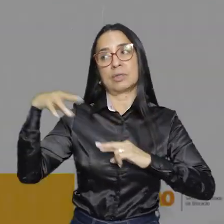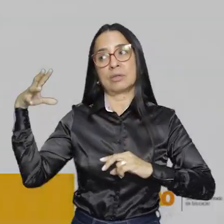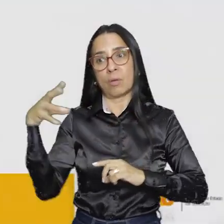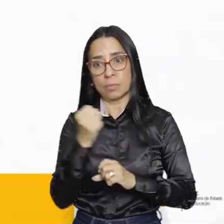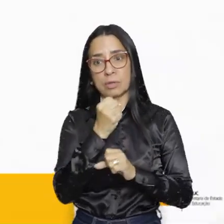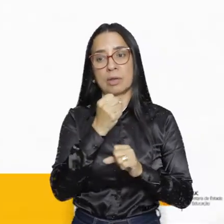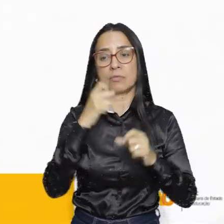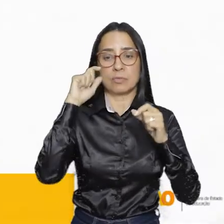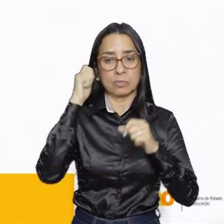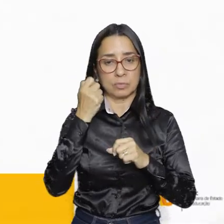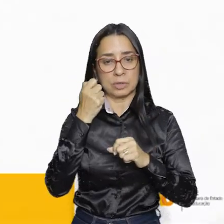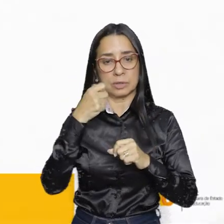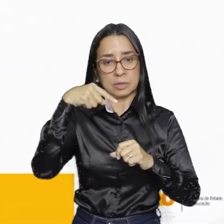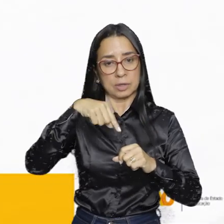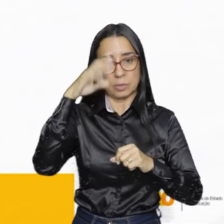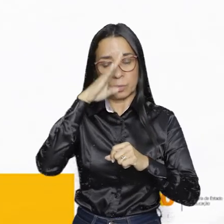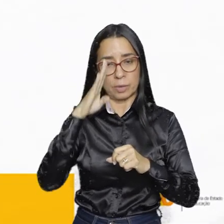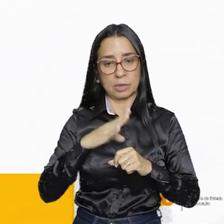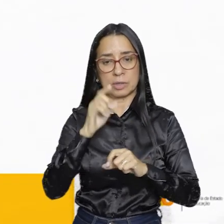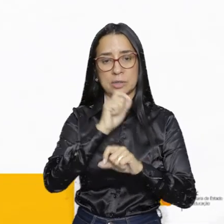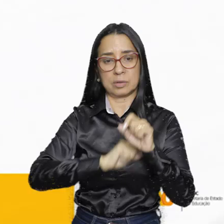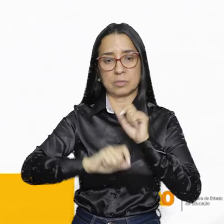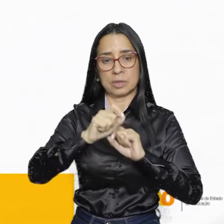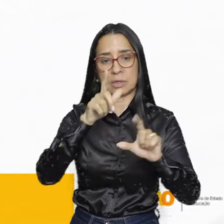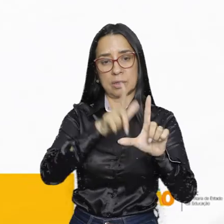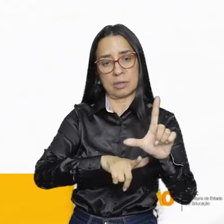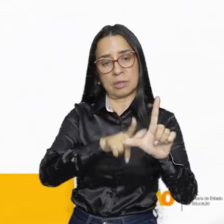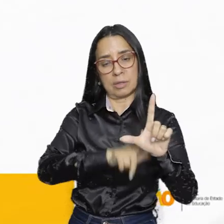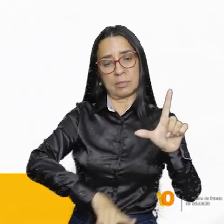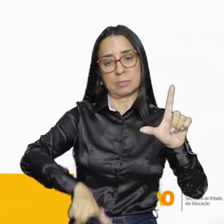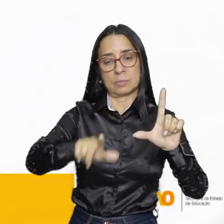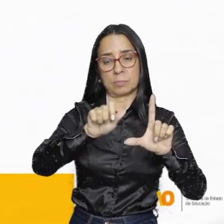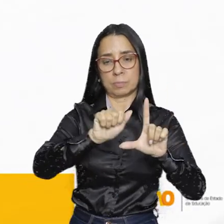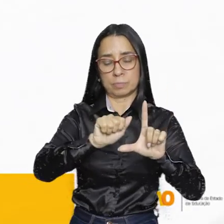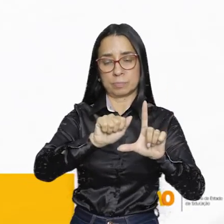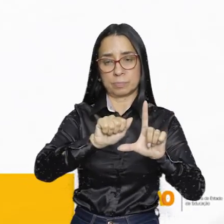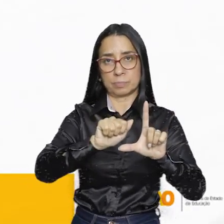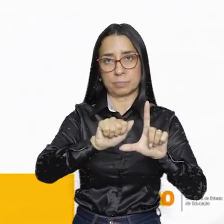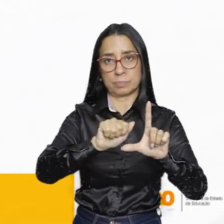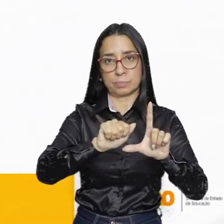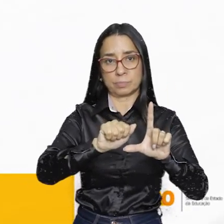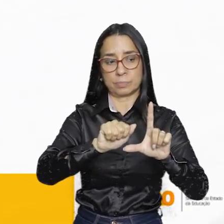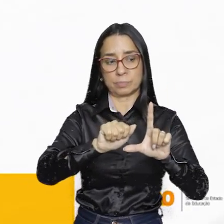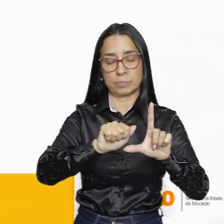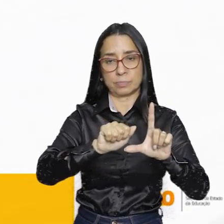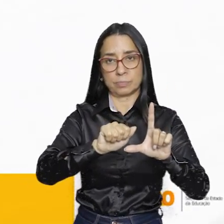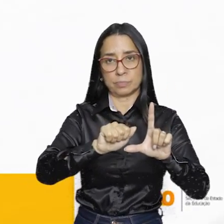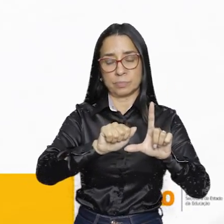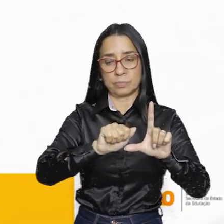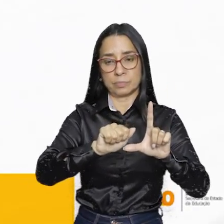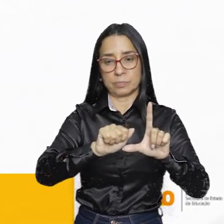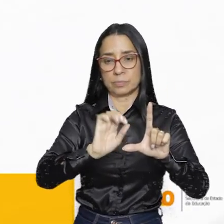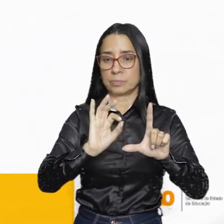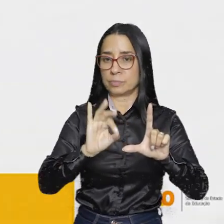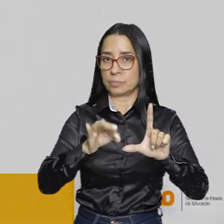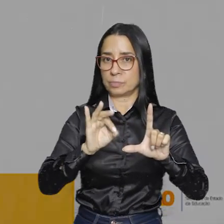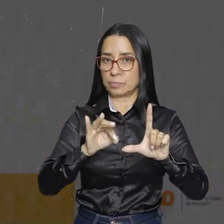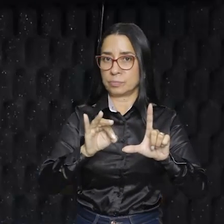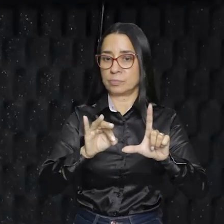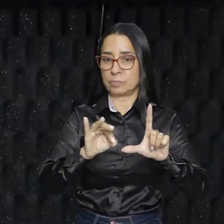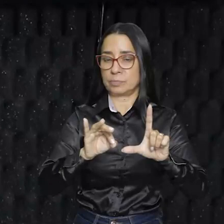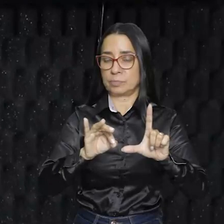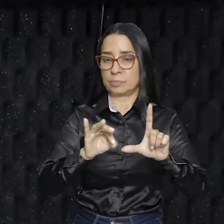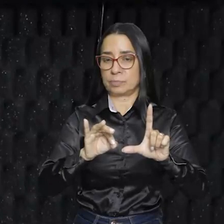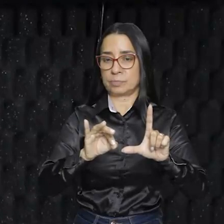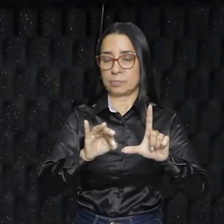Brasil colonial destacado no texto, derivam do quê? Intensificação do expansionismo ultramarino, ou das